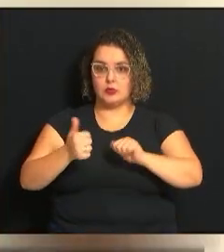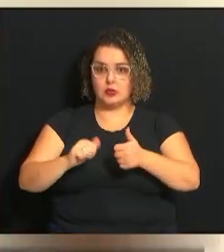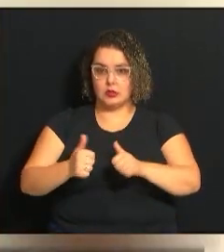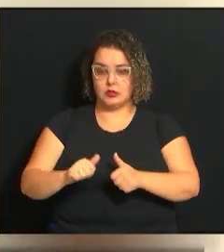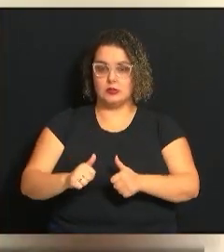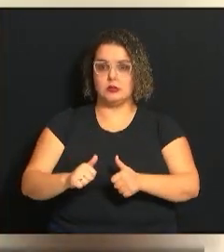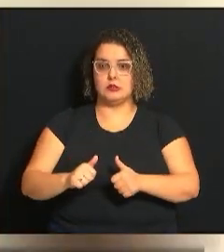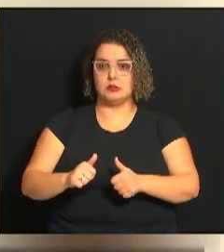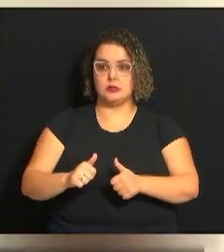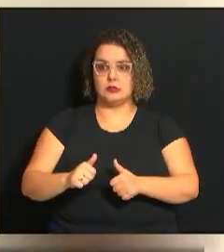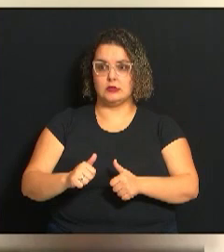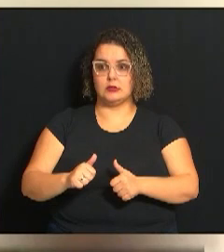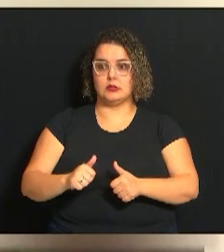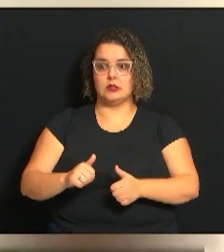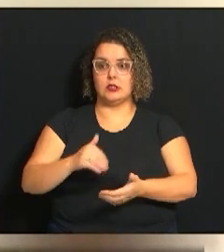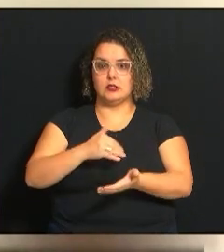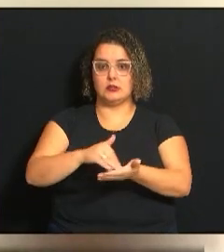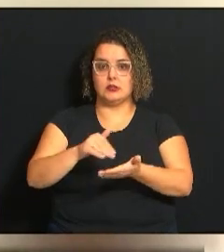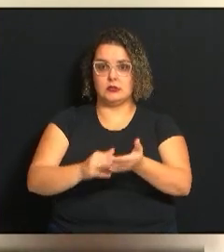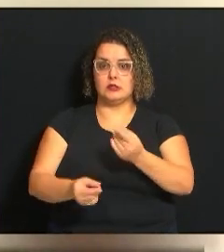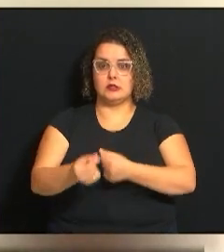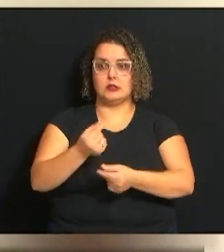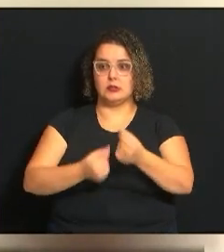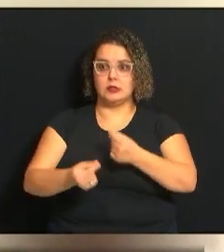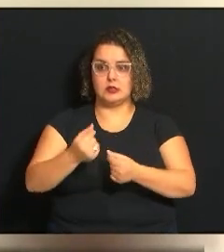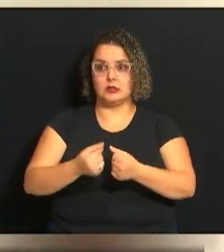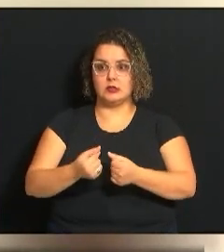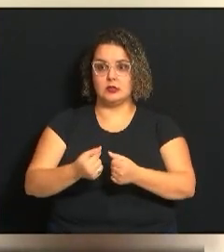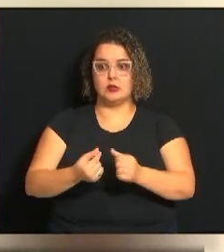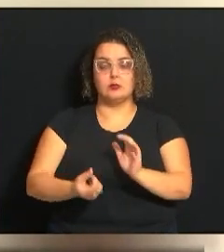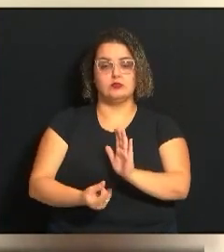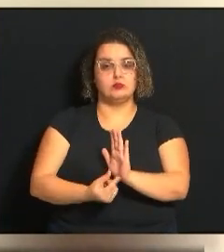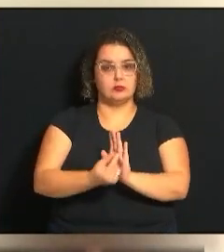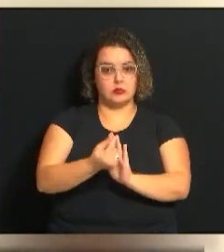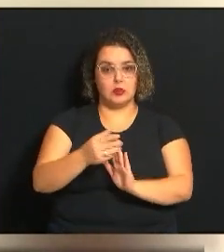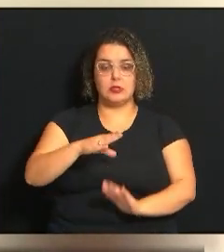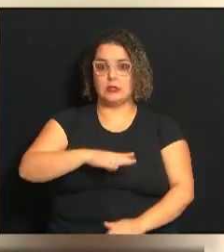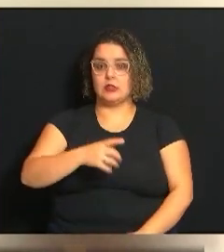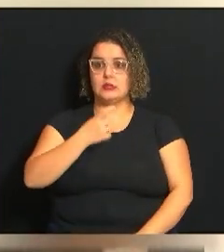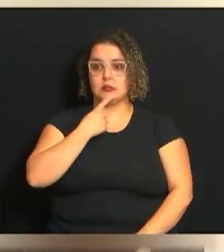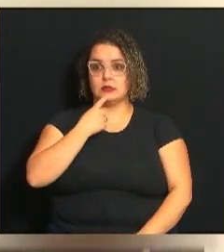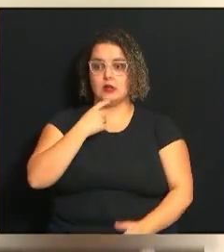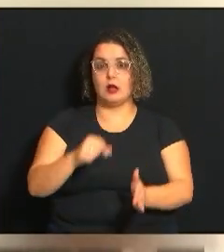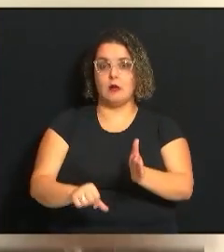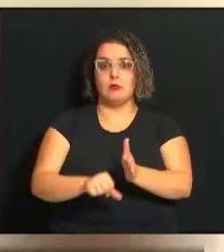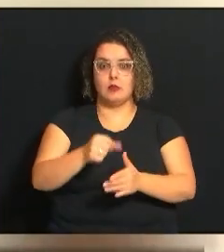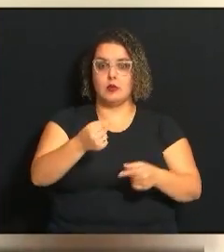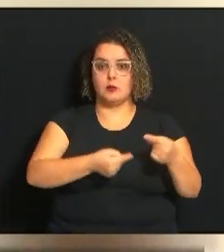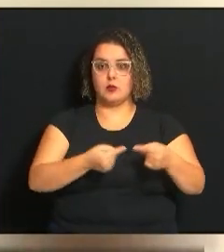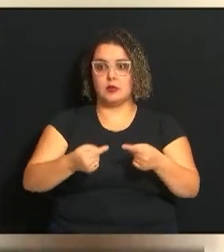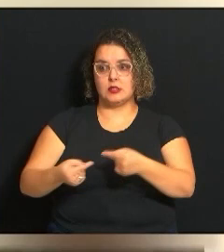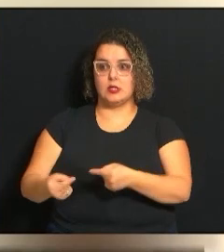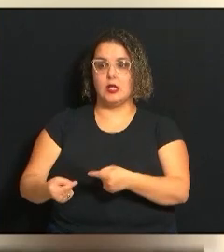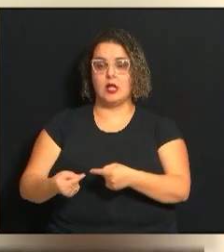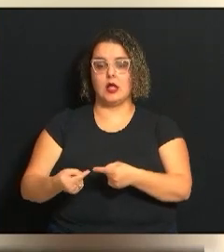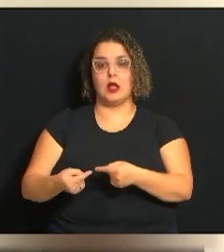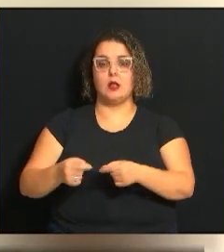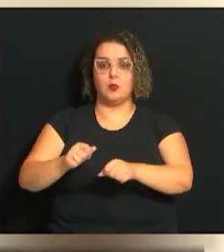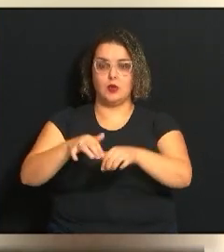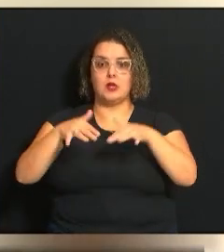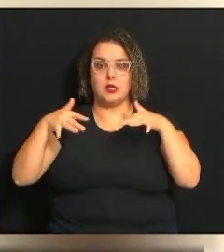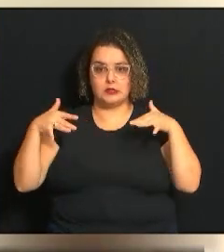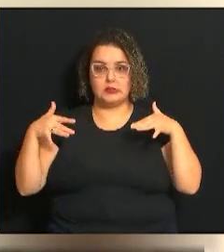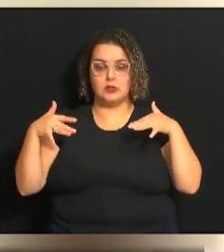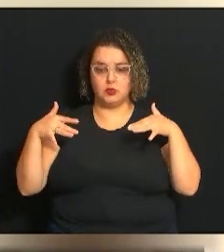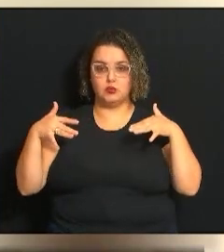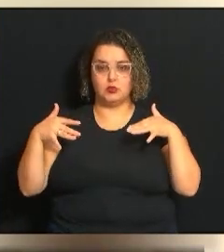seja, a Secretaria de Finanças apresenta o orçamento da cidade, ele primeiro passa por esse debate, por esta audiência,